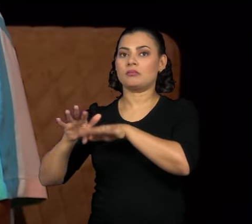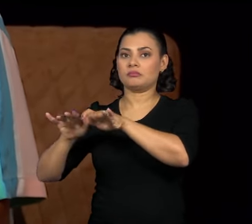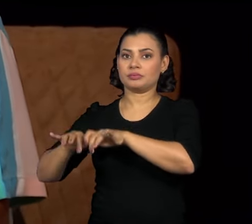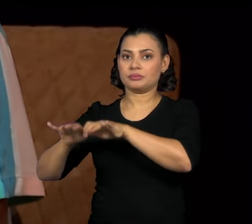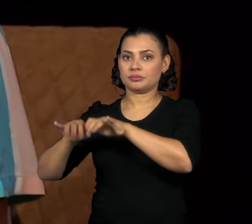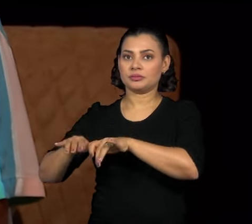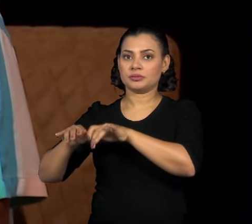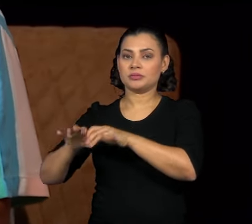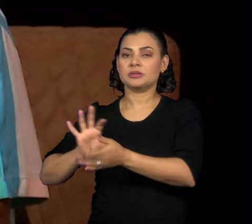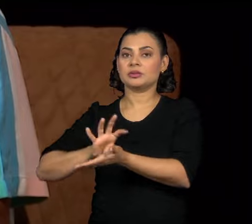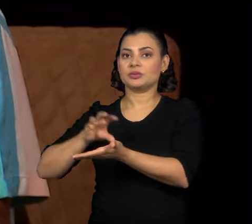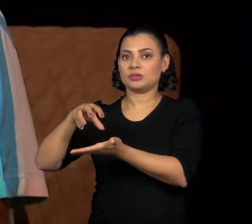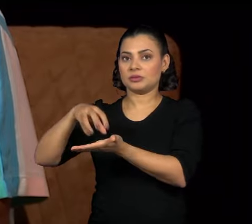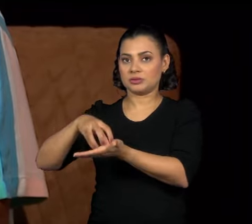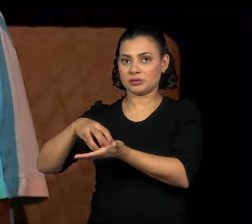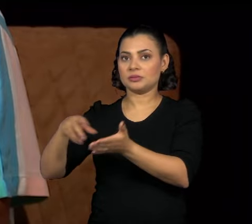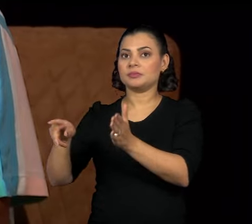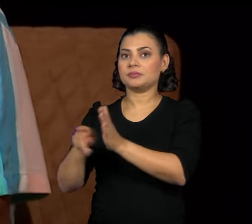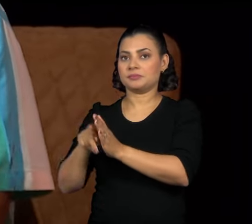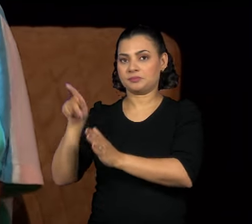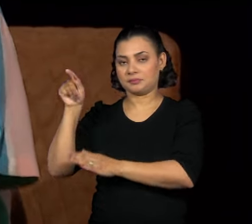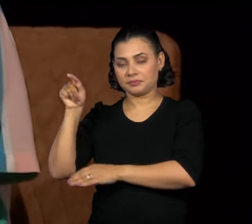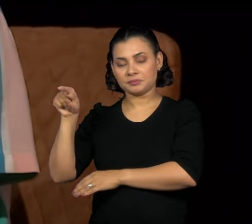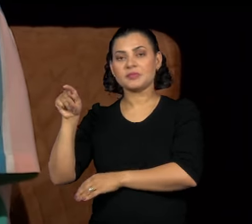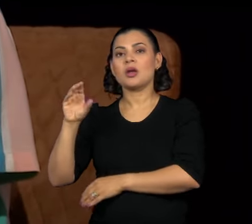Fundação Oncocentro, que tem na Oscar Freire,